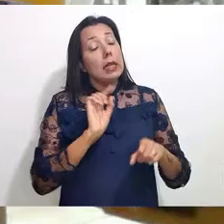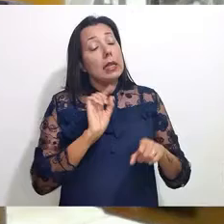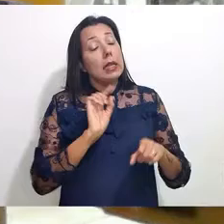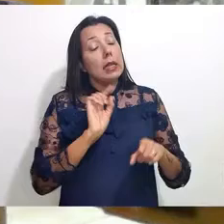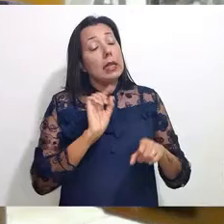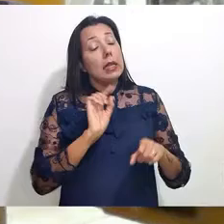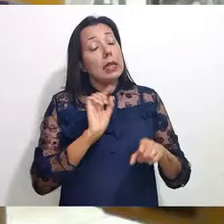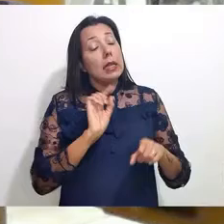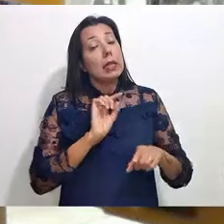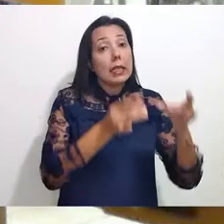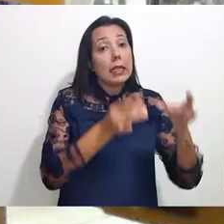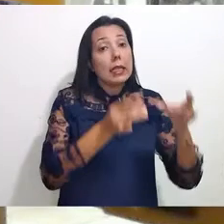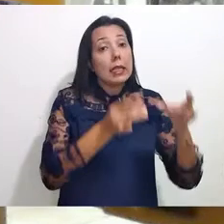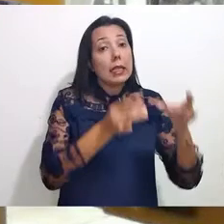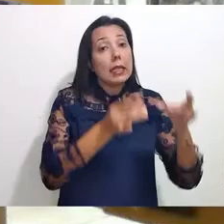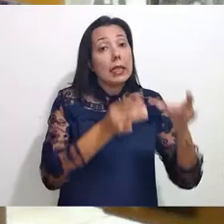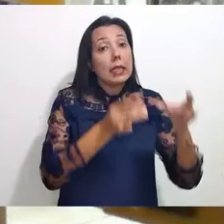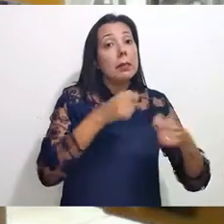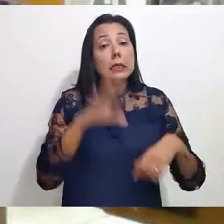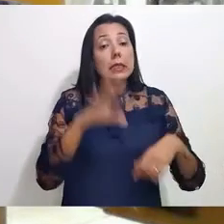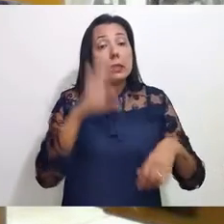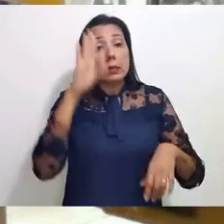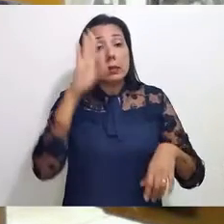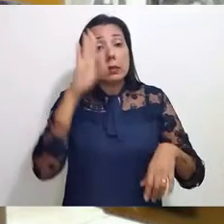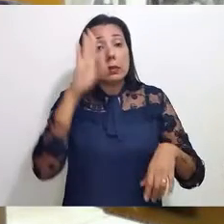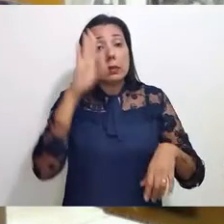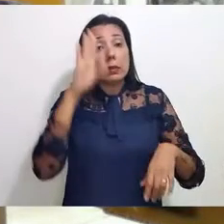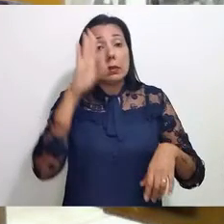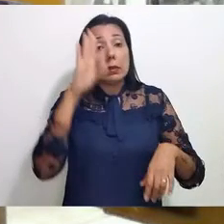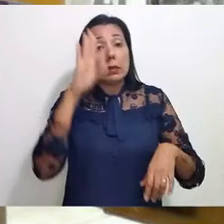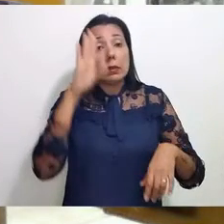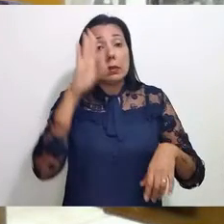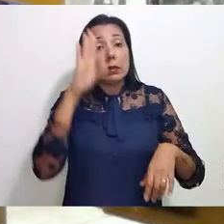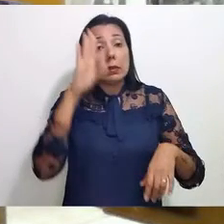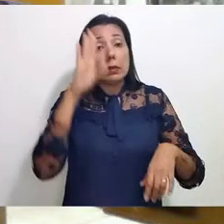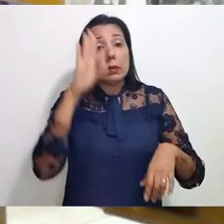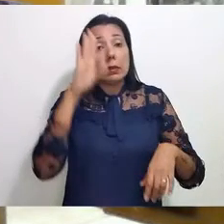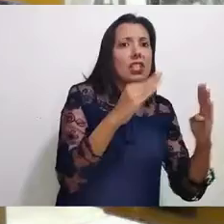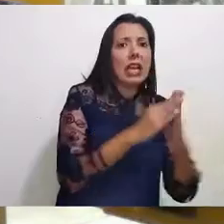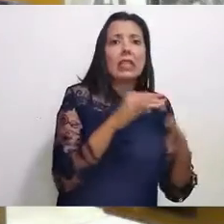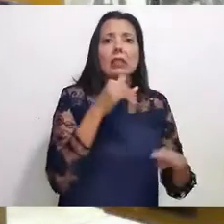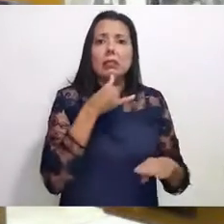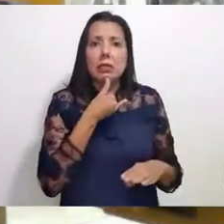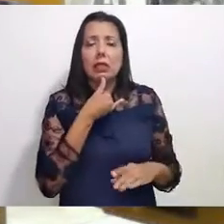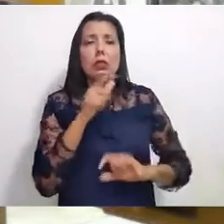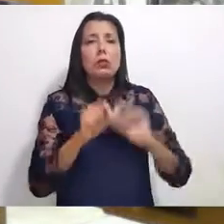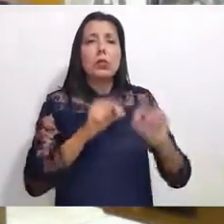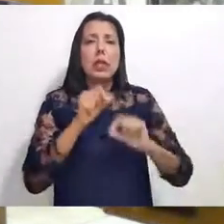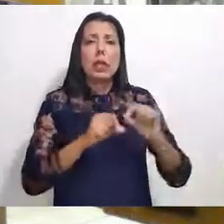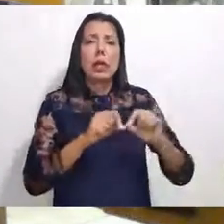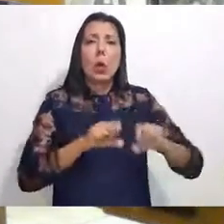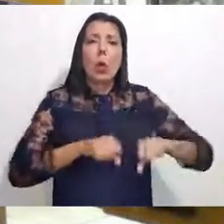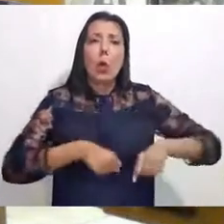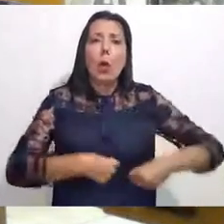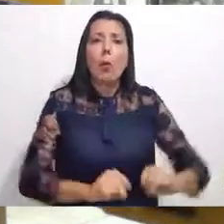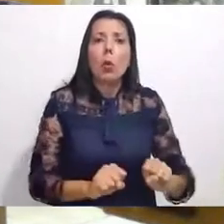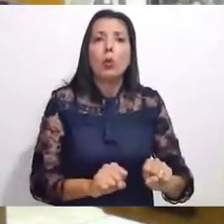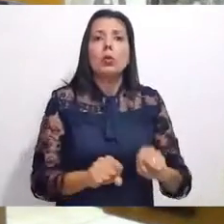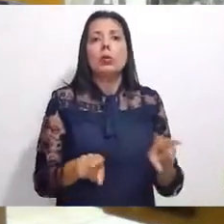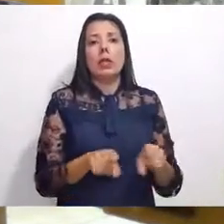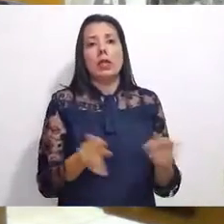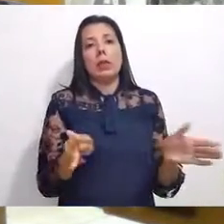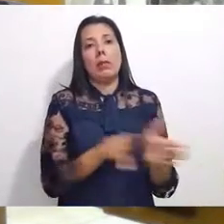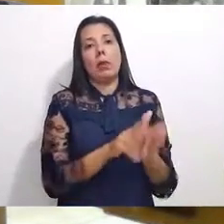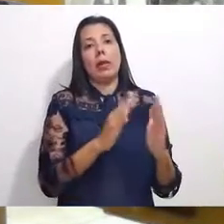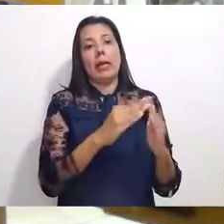é dentro de casa. Infelizmente, a maior parte dos abusos sexuais acontece dentro da própria casa daquela criança. Quem